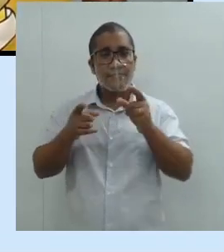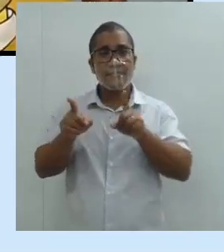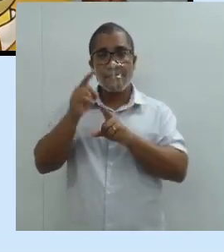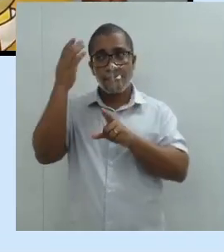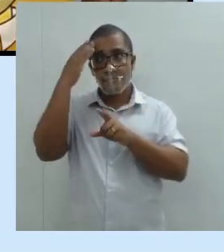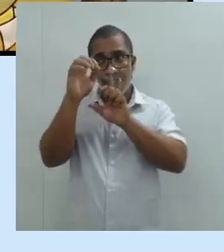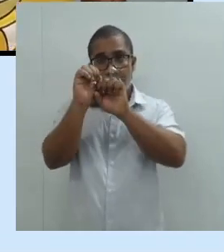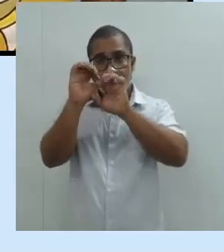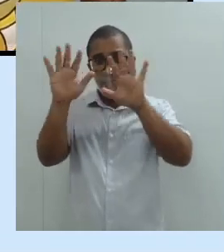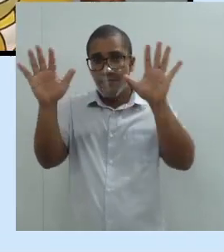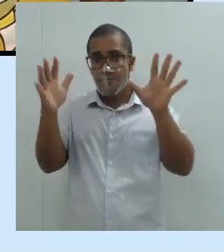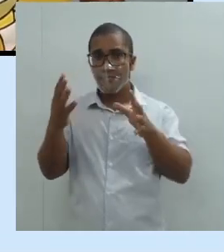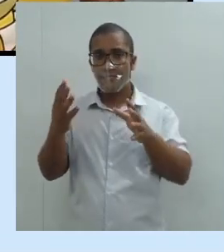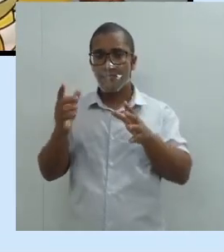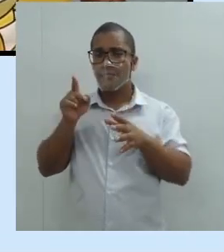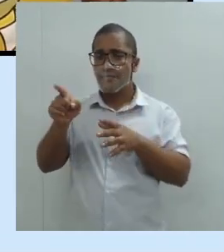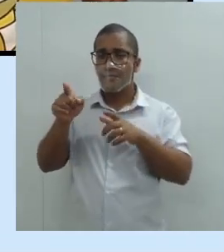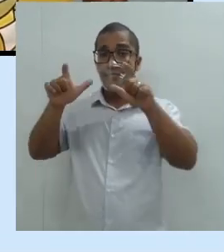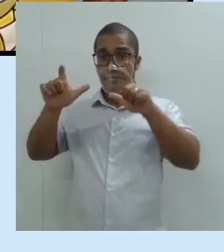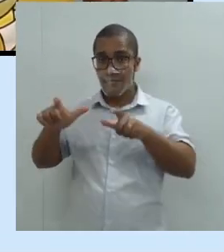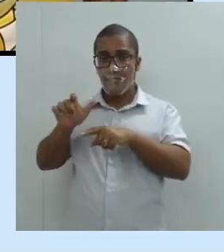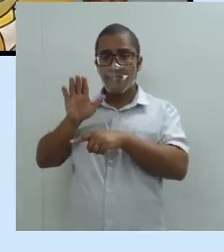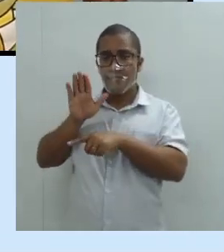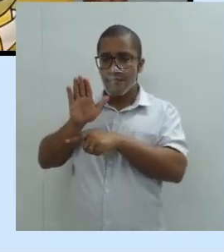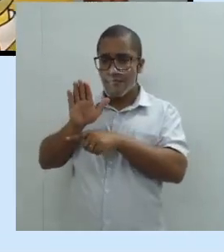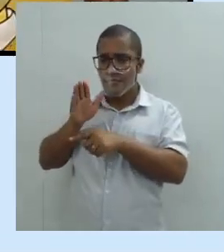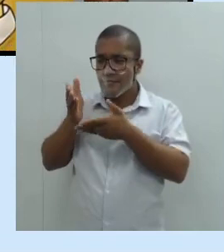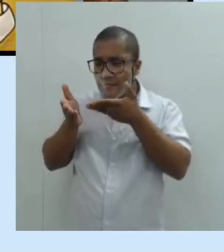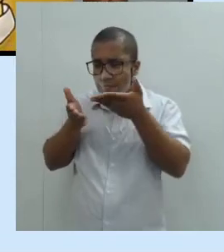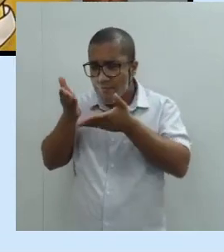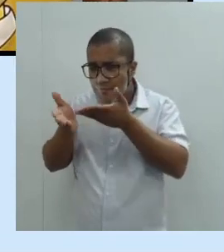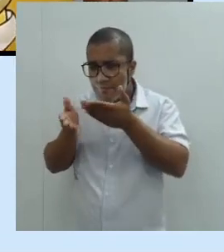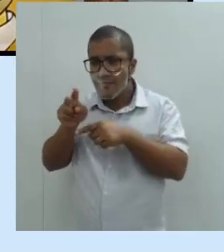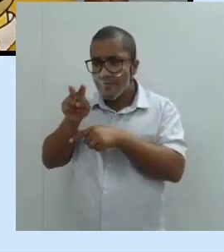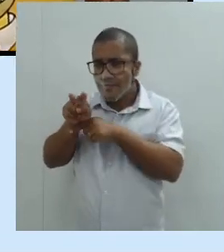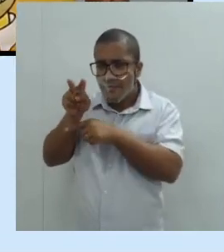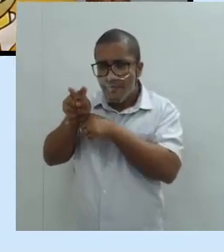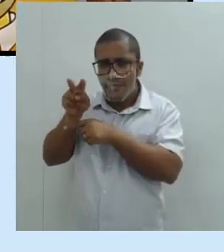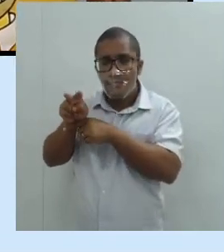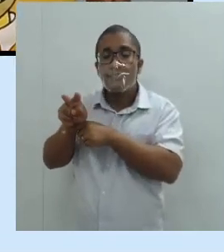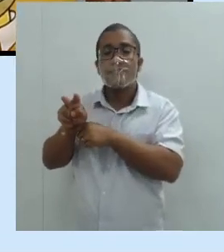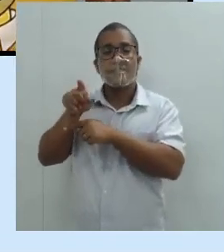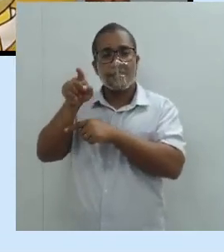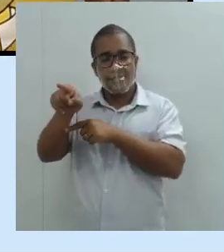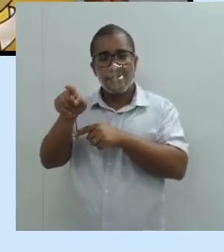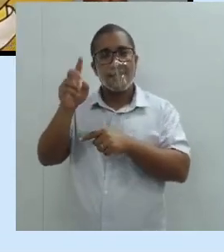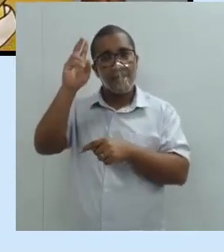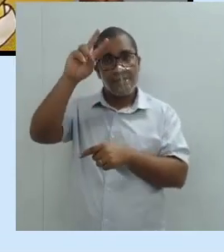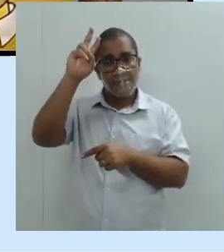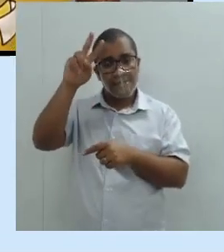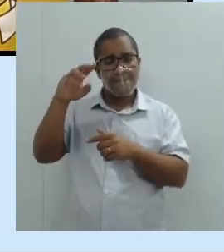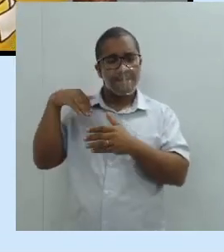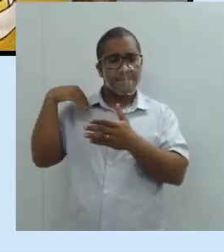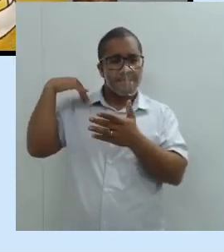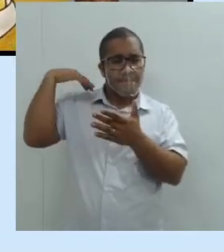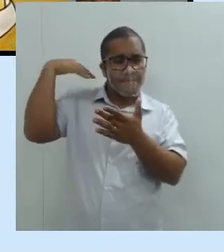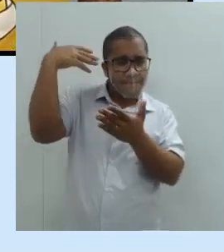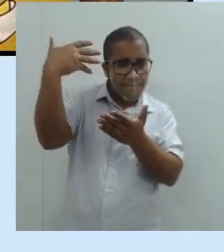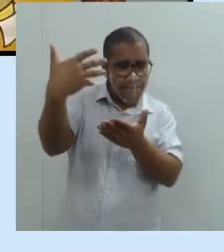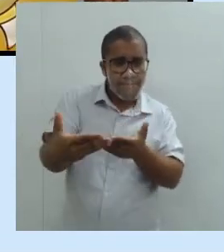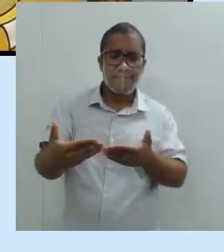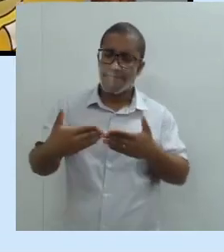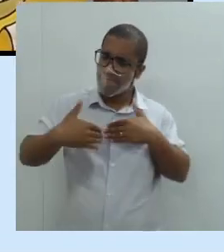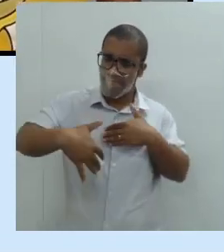Que preservando aquele local, a história se mantém viva. Então, é por isso que